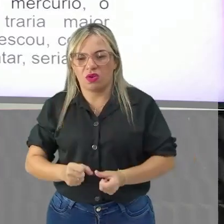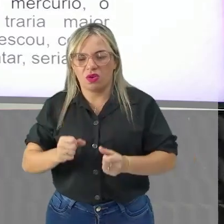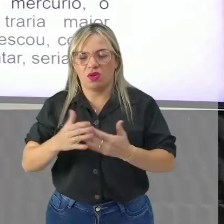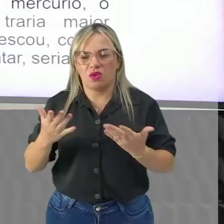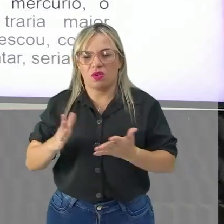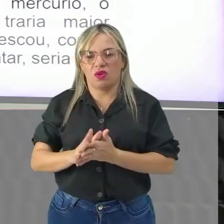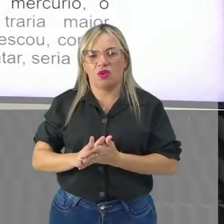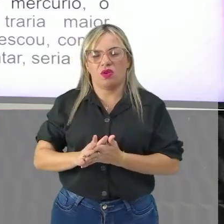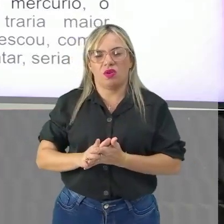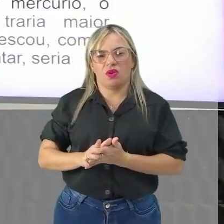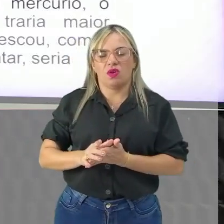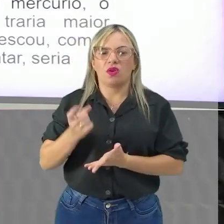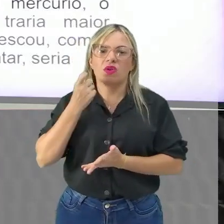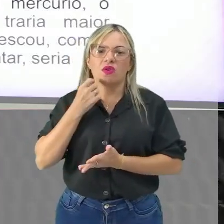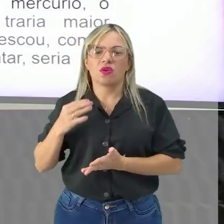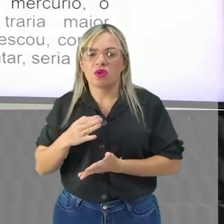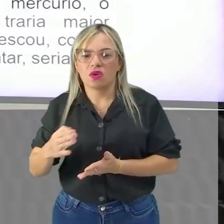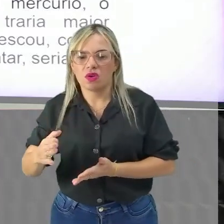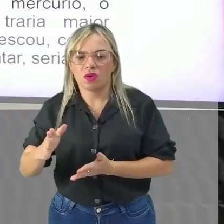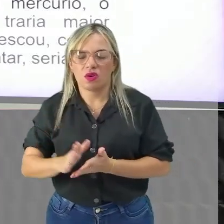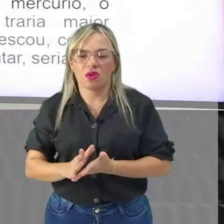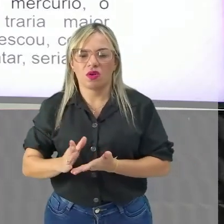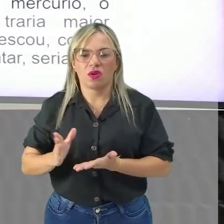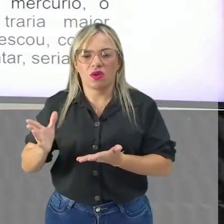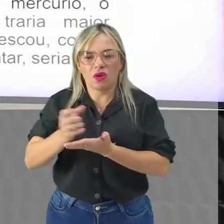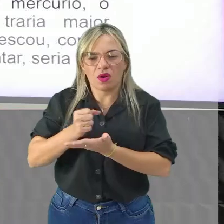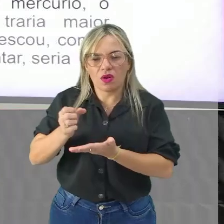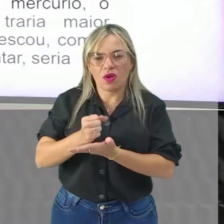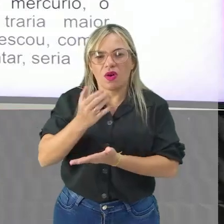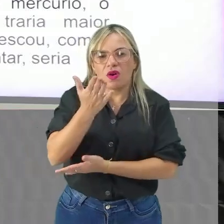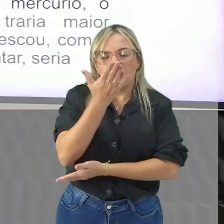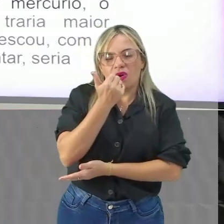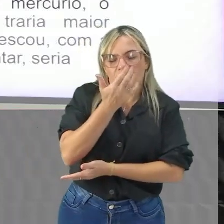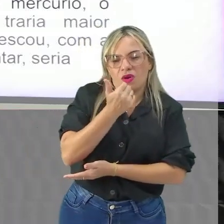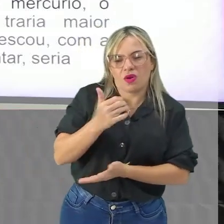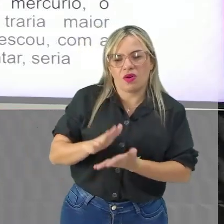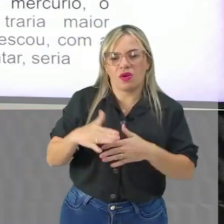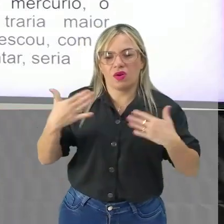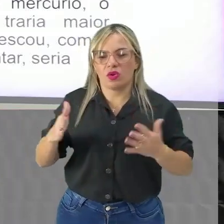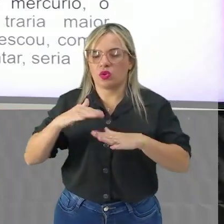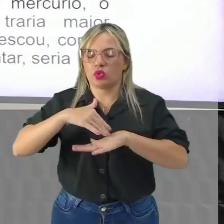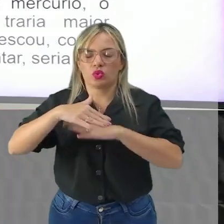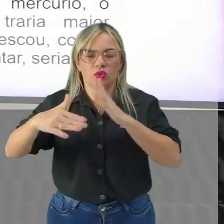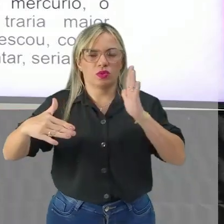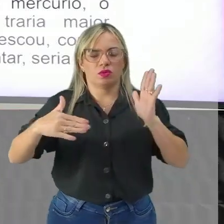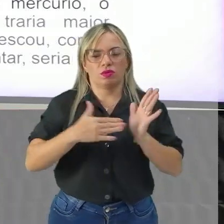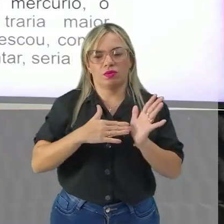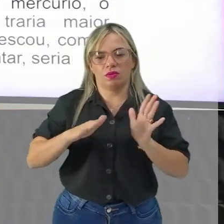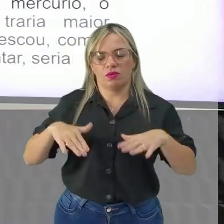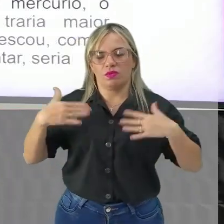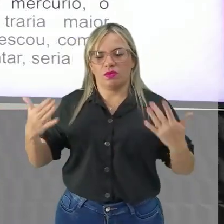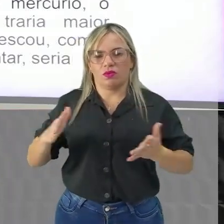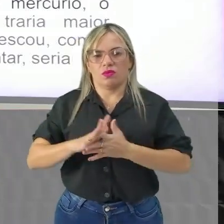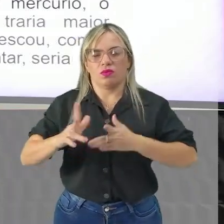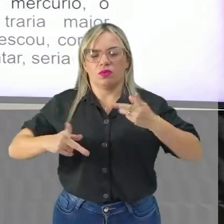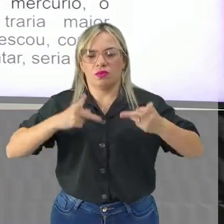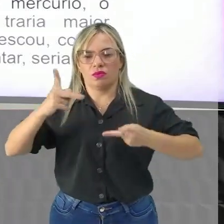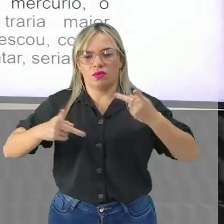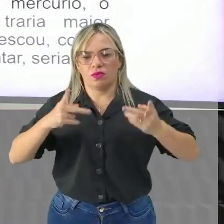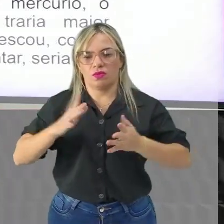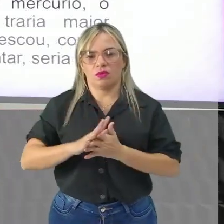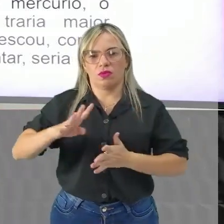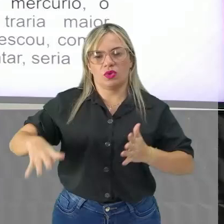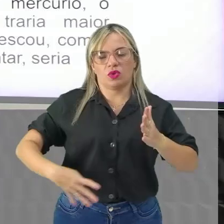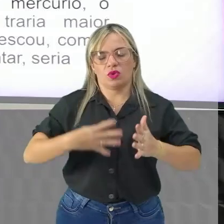peixinhos que ele come traz a sua contaminação e o peixe maior está acumulando tudo aquilo. Então, quando ele fala assim, está no 4º